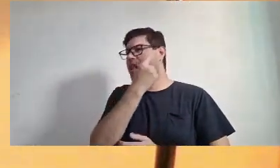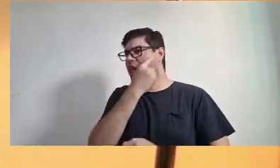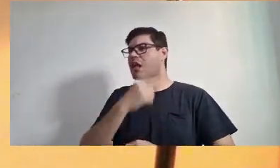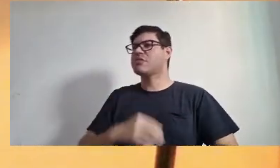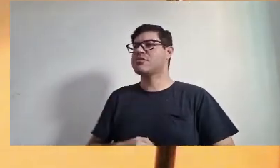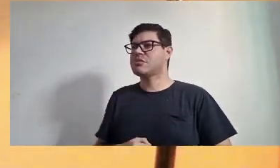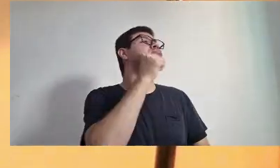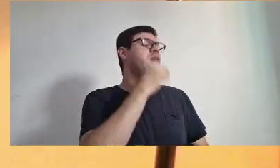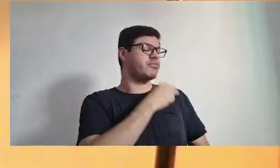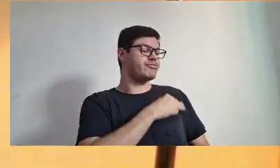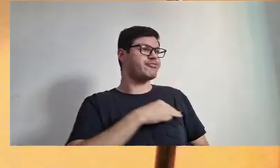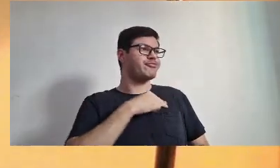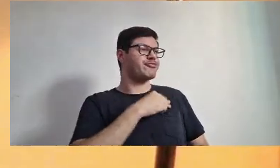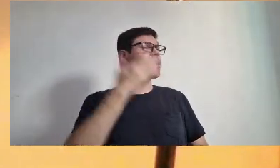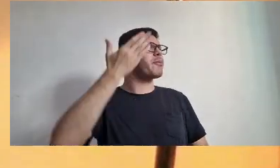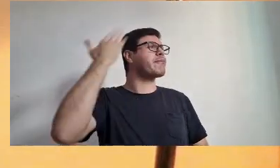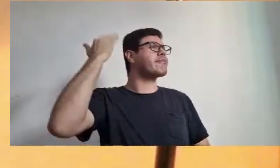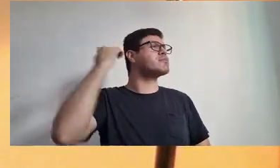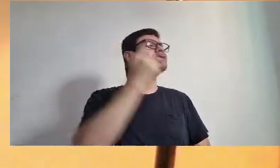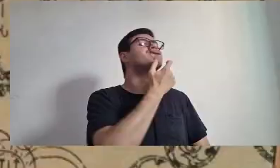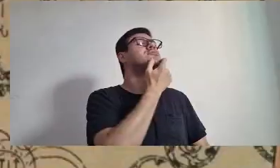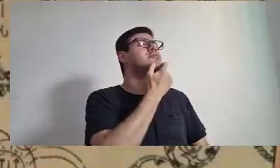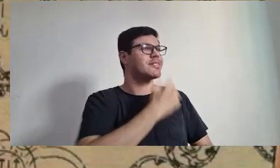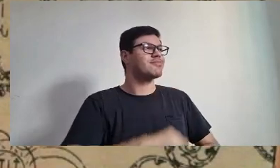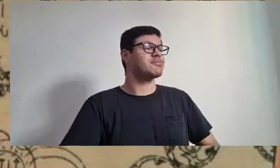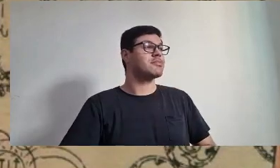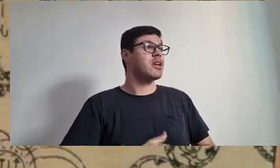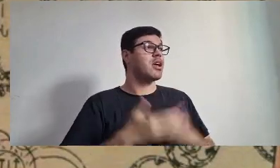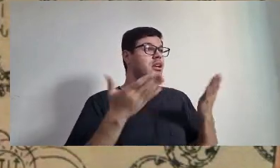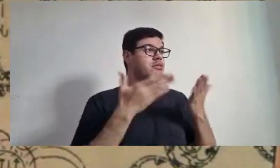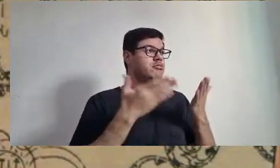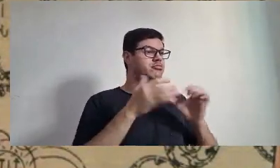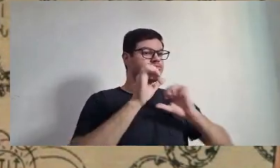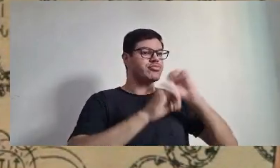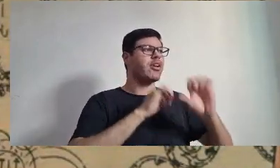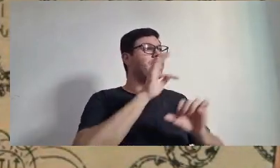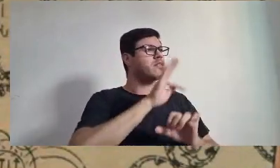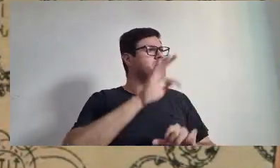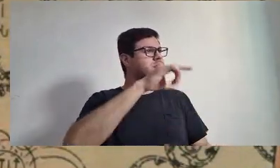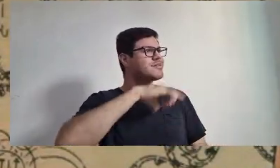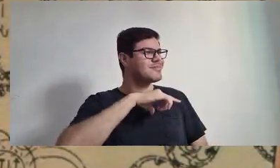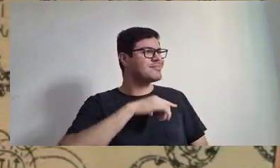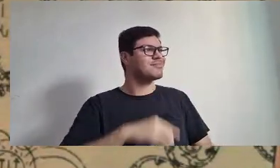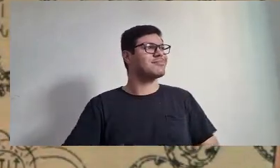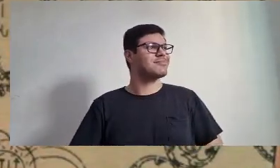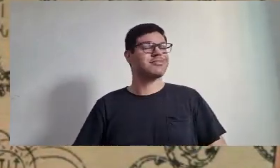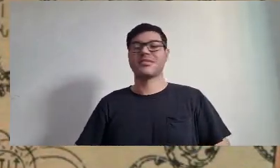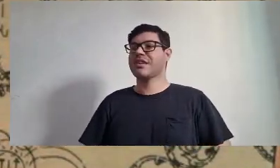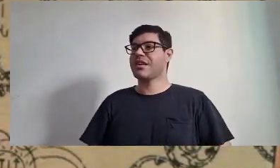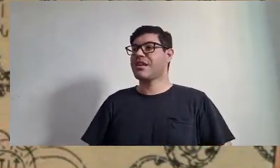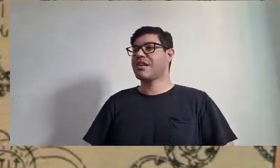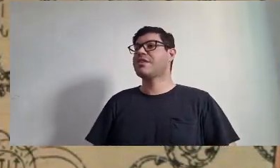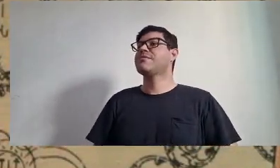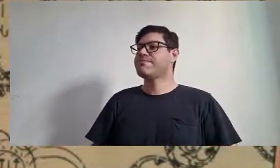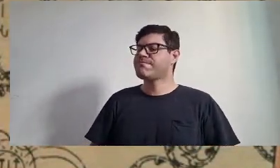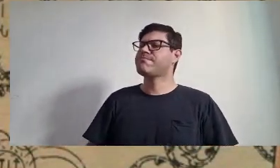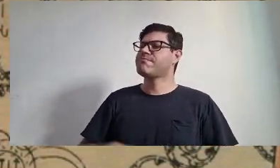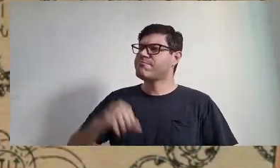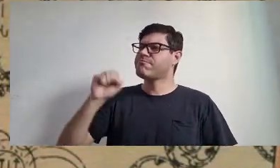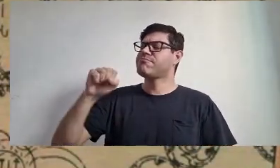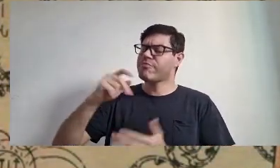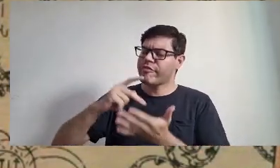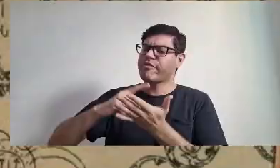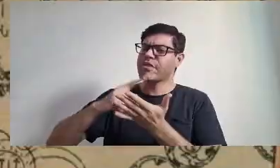McPherson. McPherson. Eu só sei o sobrenome dela. Agora tem a faculdade de McPherson. É por isso que eu ia falar. Já passou em frente à catedral. Sim. Aliás,